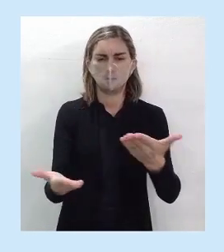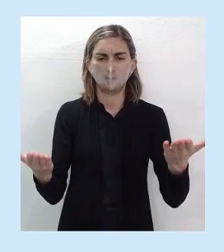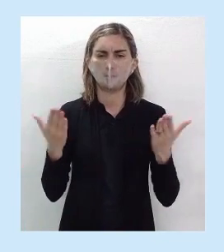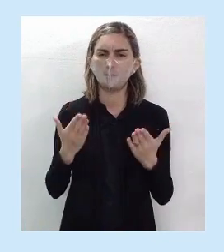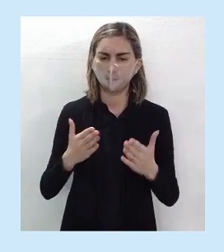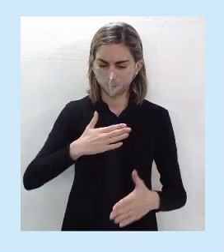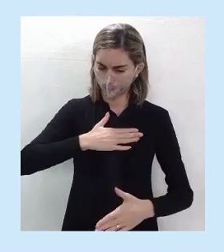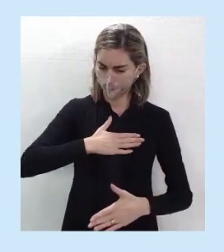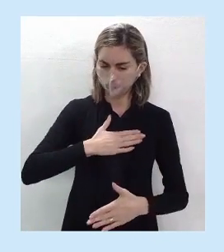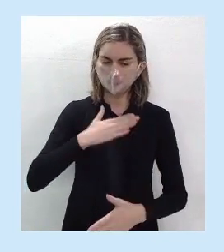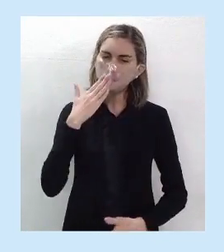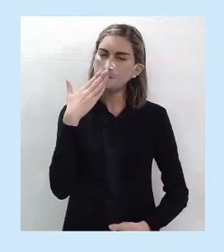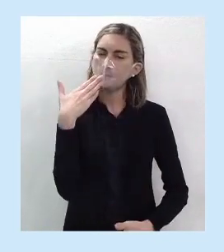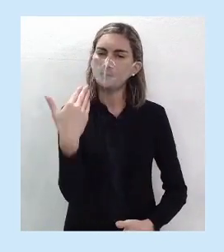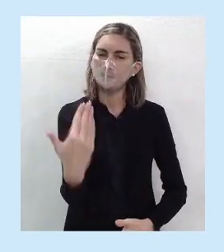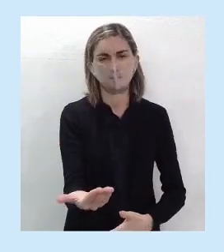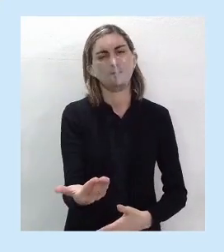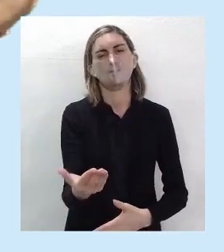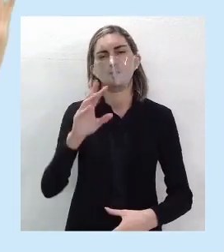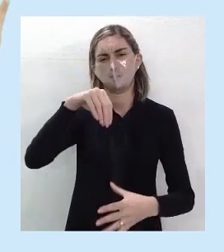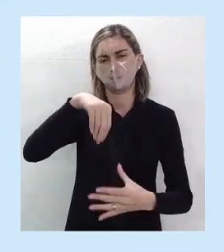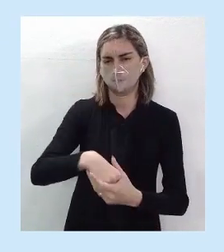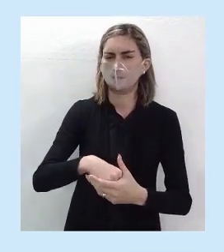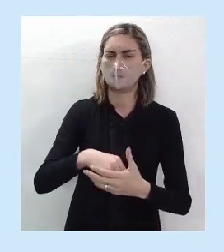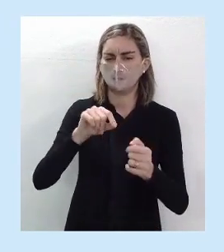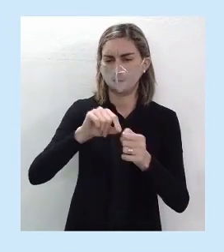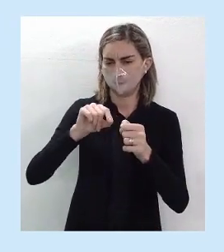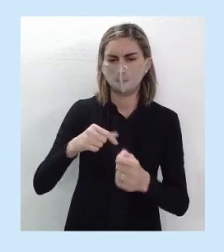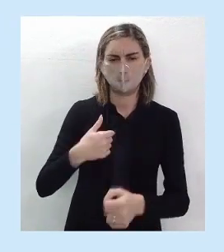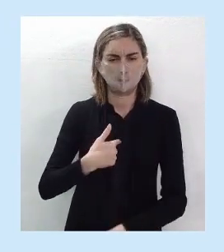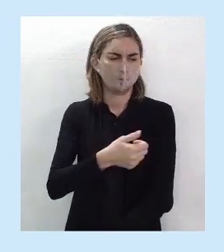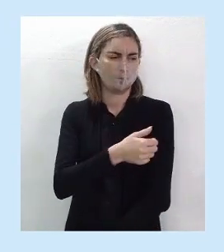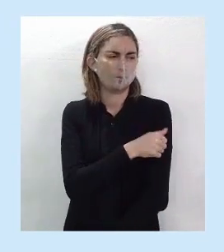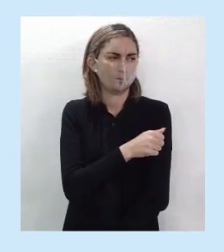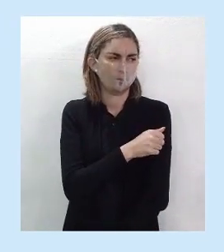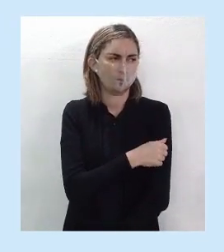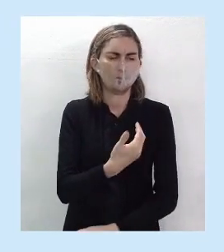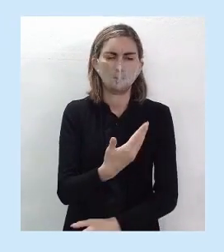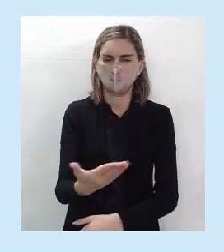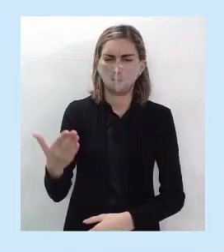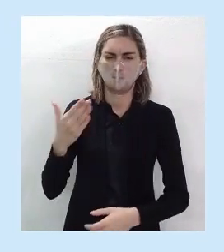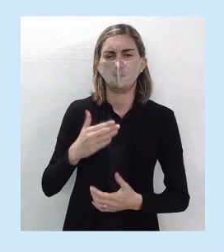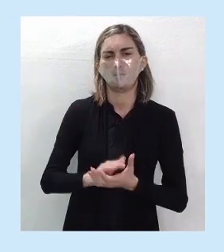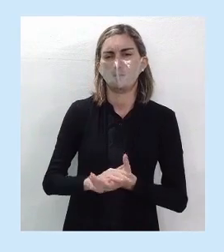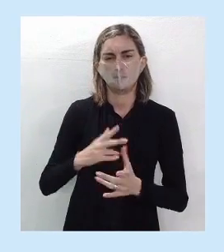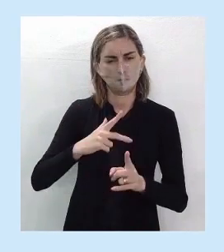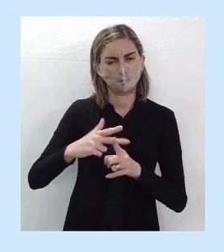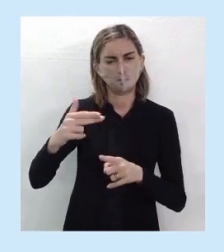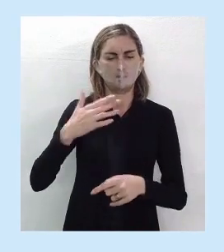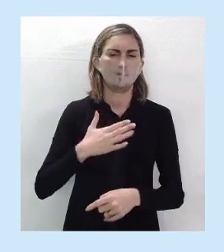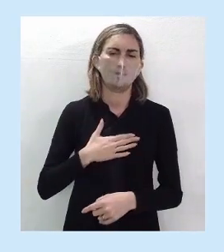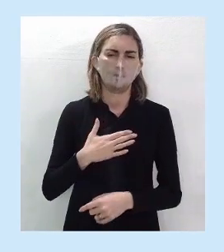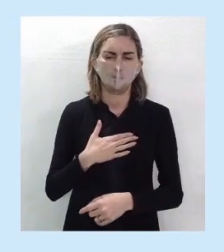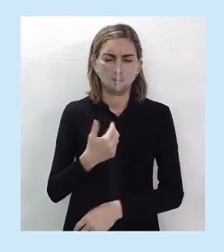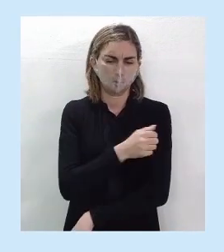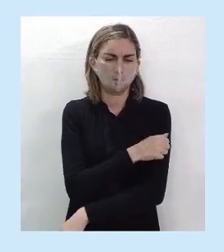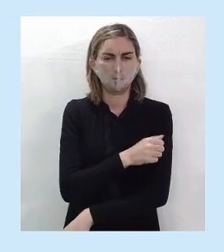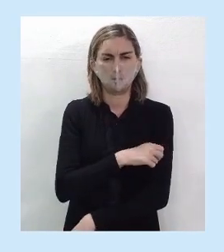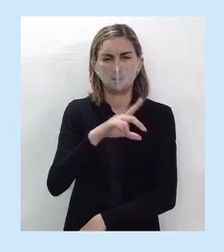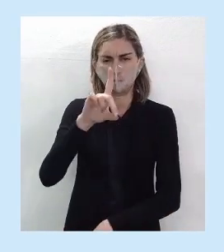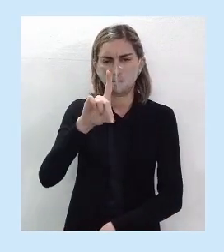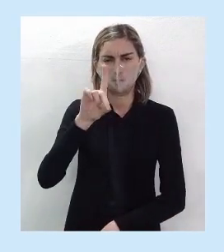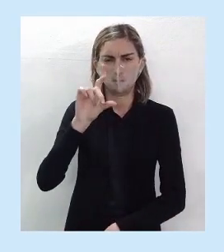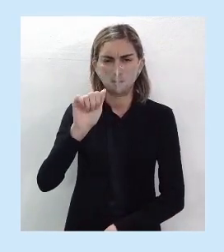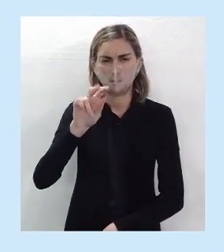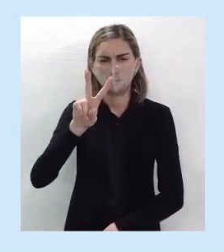o meu preferido dentre as produções dos meus alunos. O vencedor, para mim, foi o meu aluno